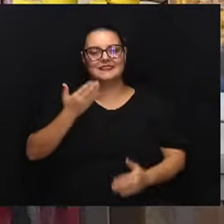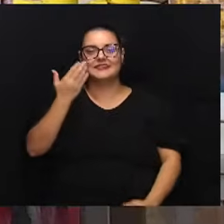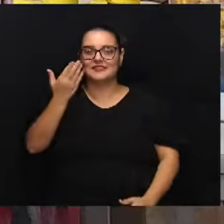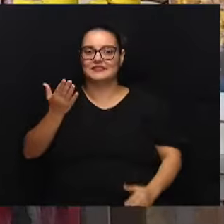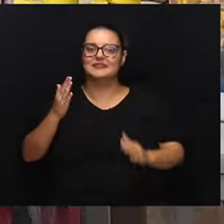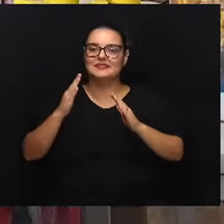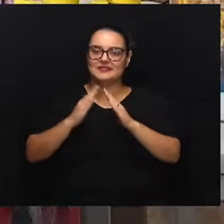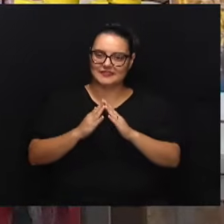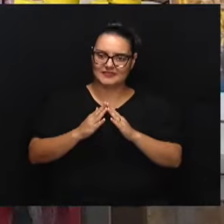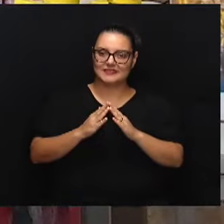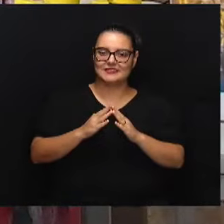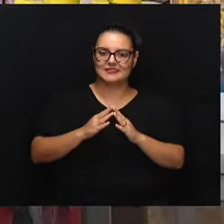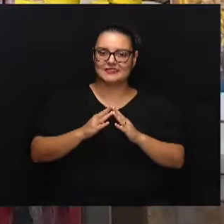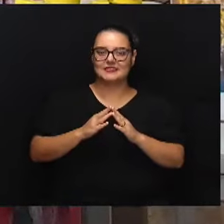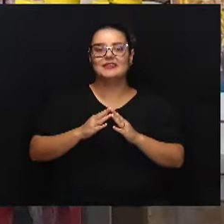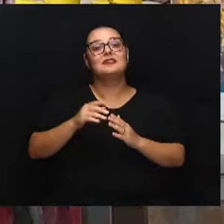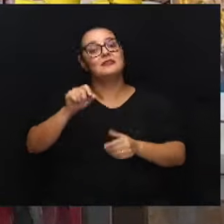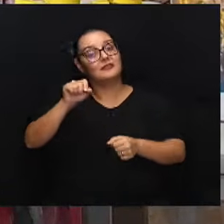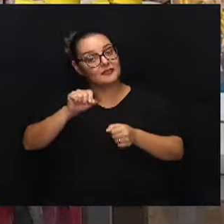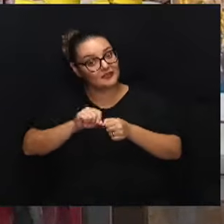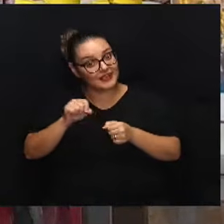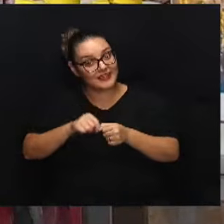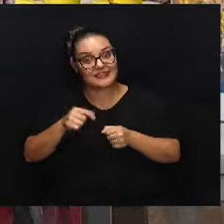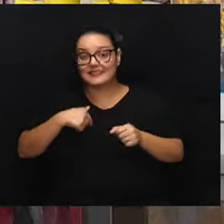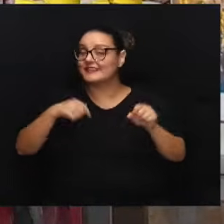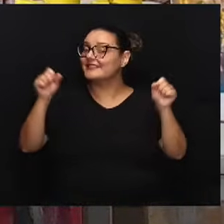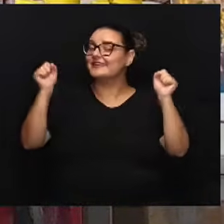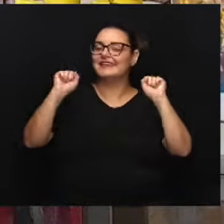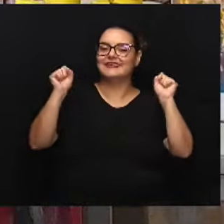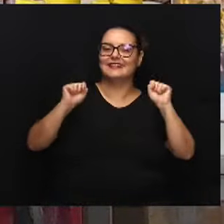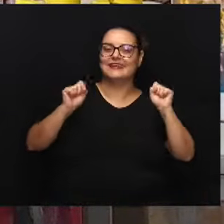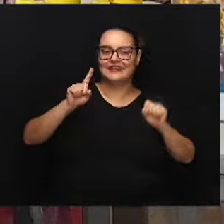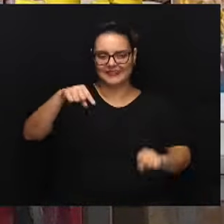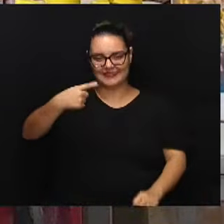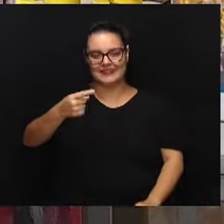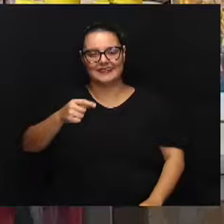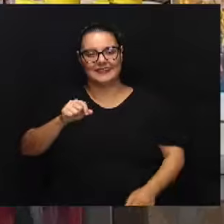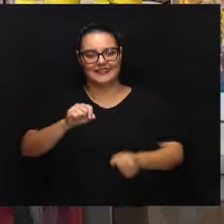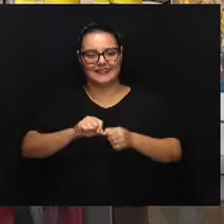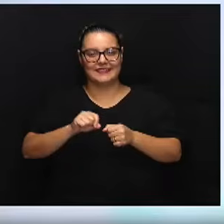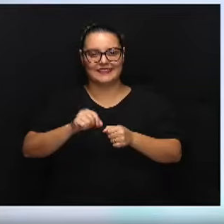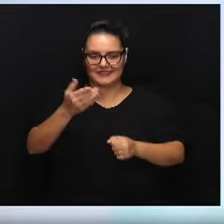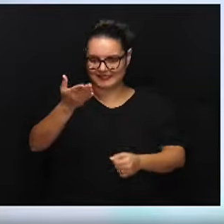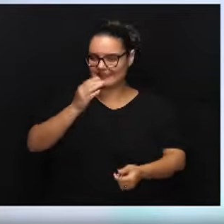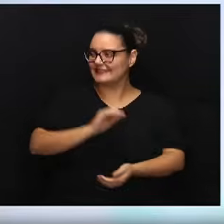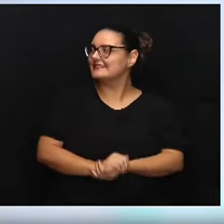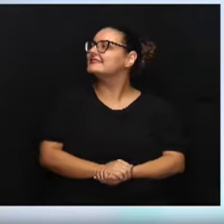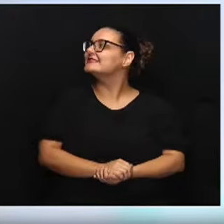casa, não deixe de fazer. Eu adorei. Até o próximo episódio.